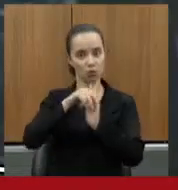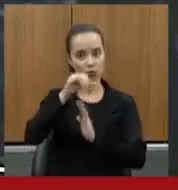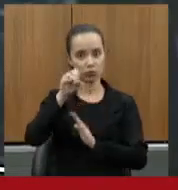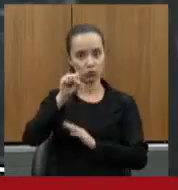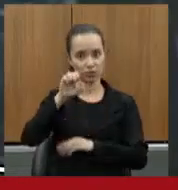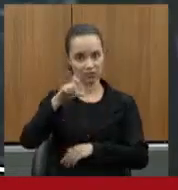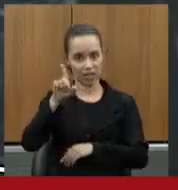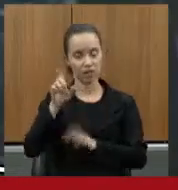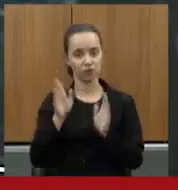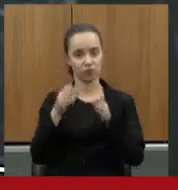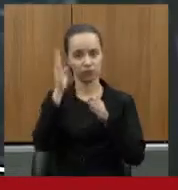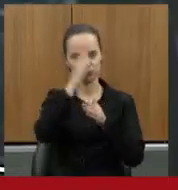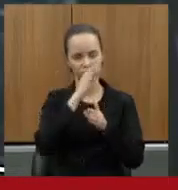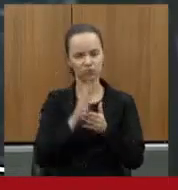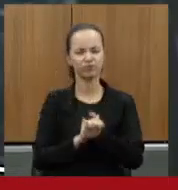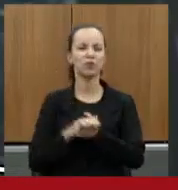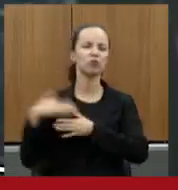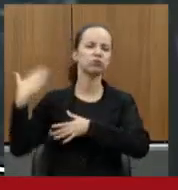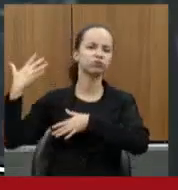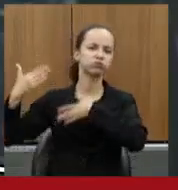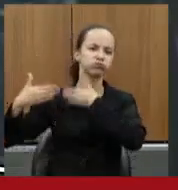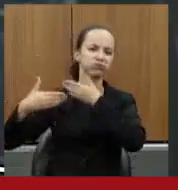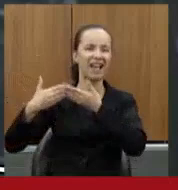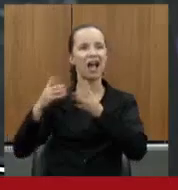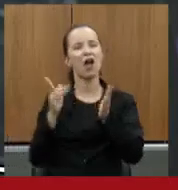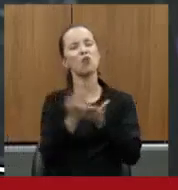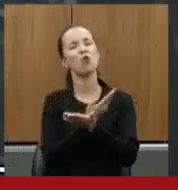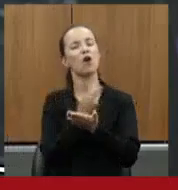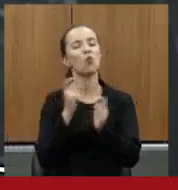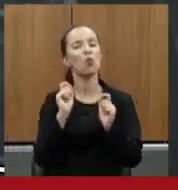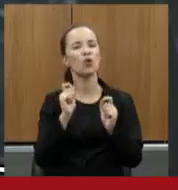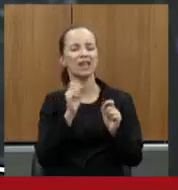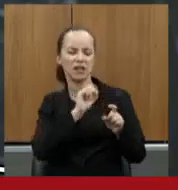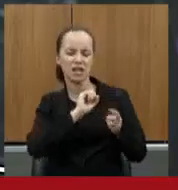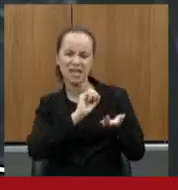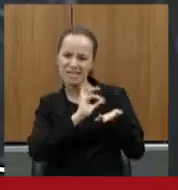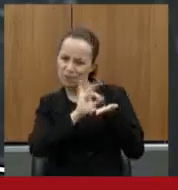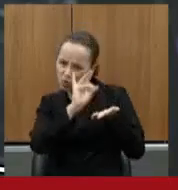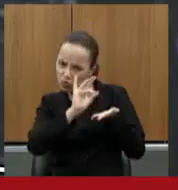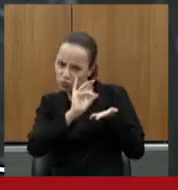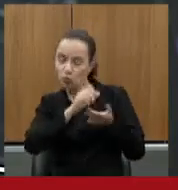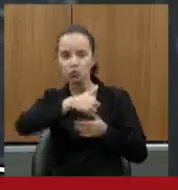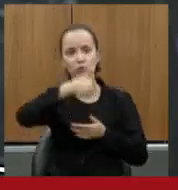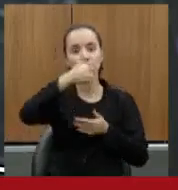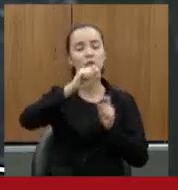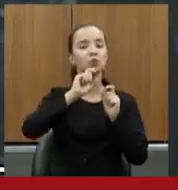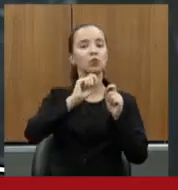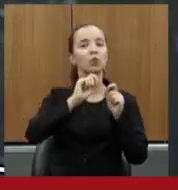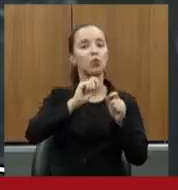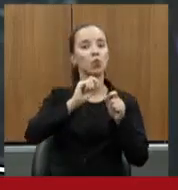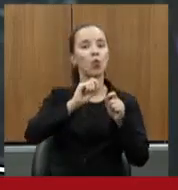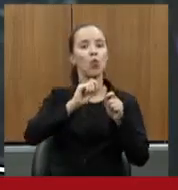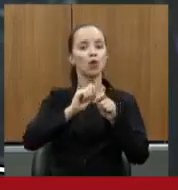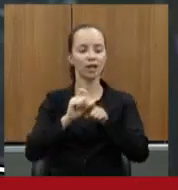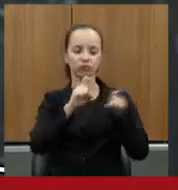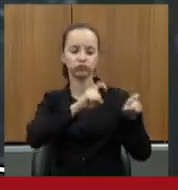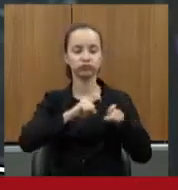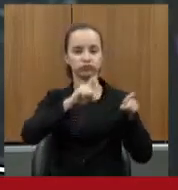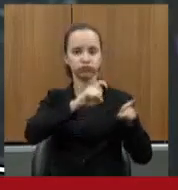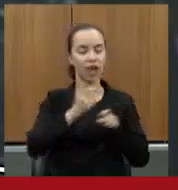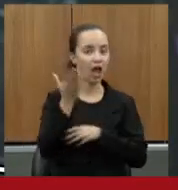E isso, com o tempo, foi trazendo uma porção de inimigos. Os primeiros inimigos eram os latifundiários